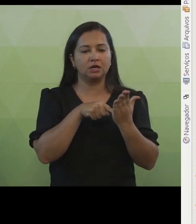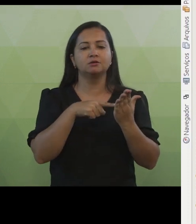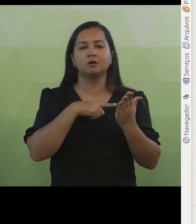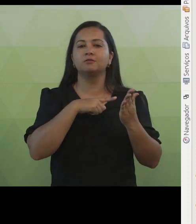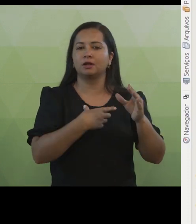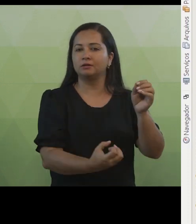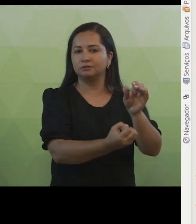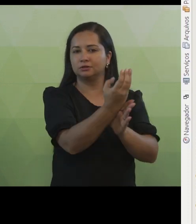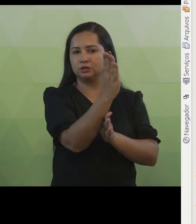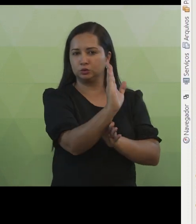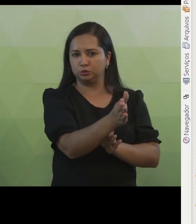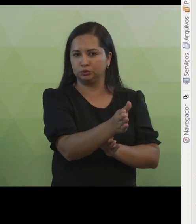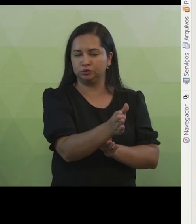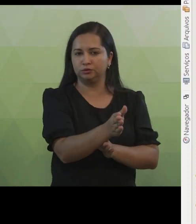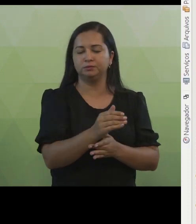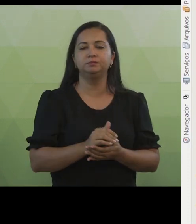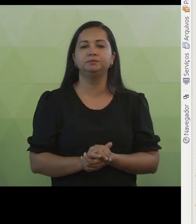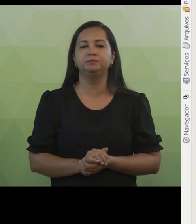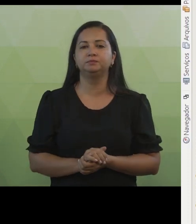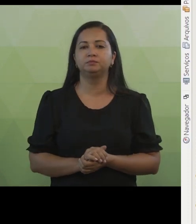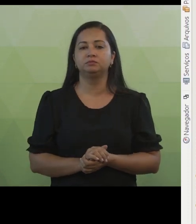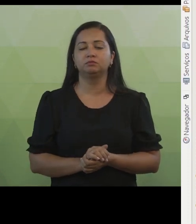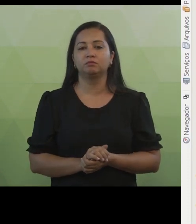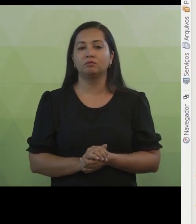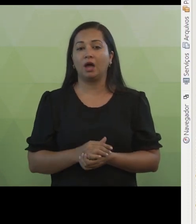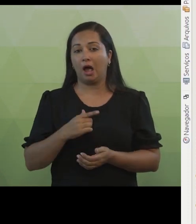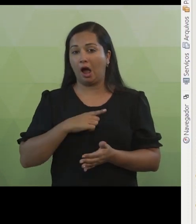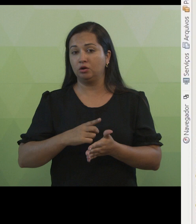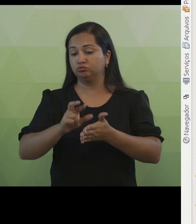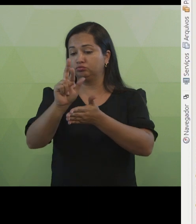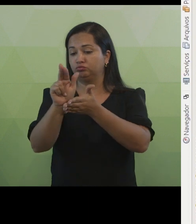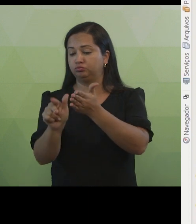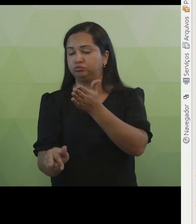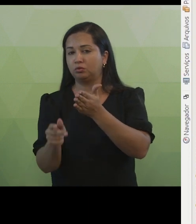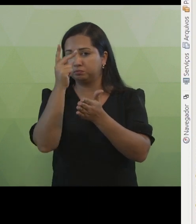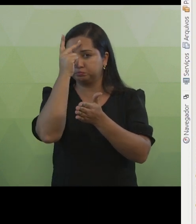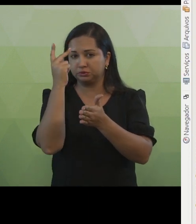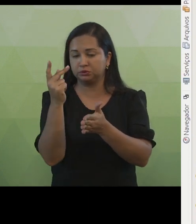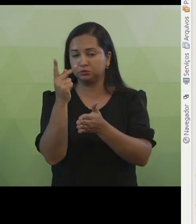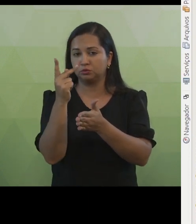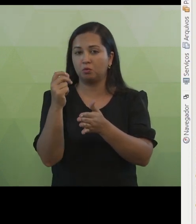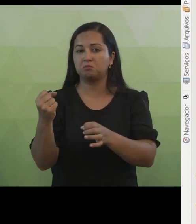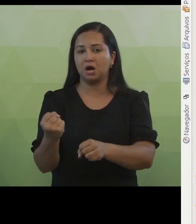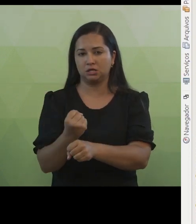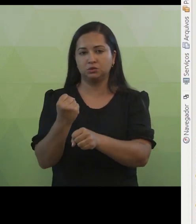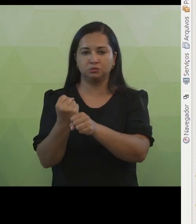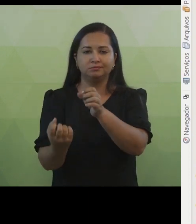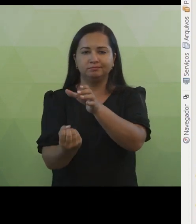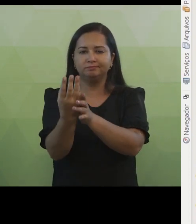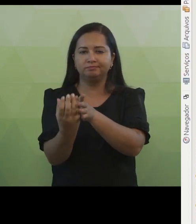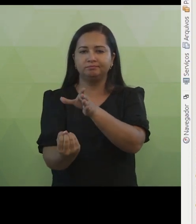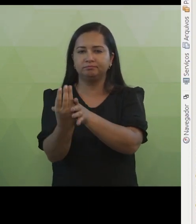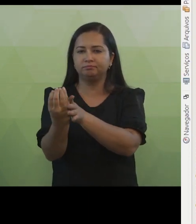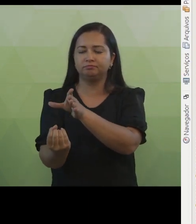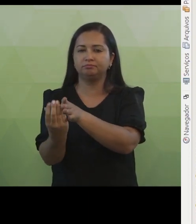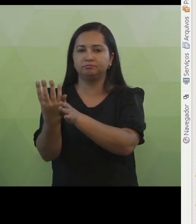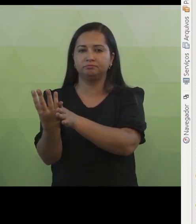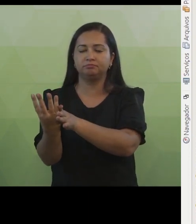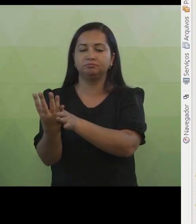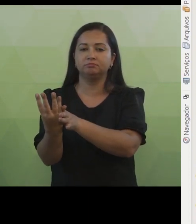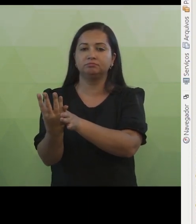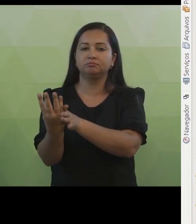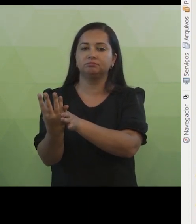foi criado, e temos aqui uma sobrecarga do construtor para essa classe, onde